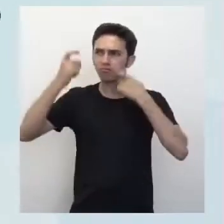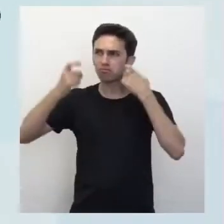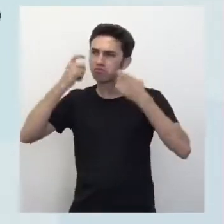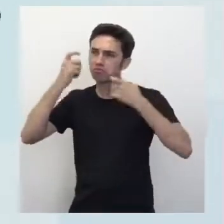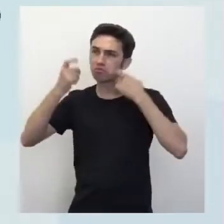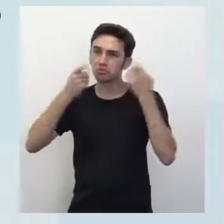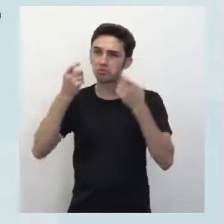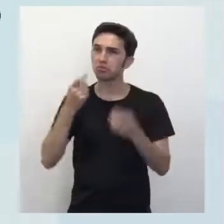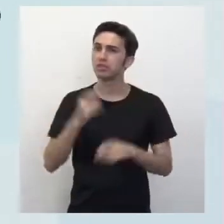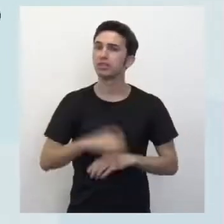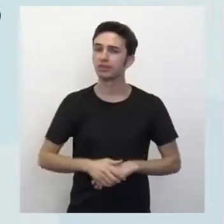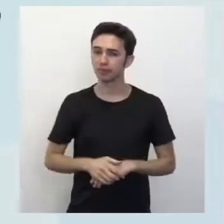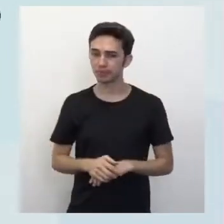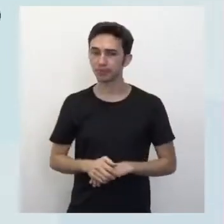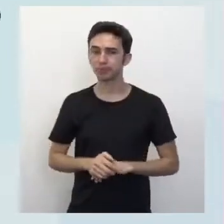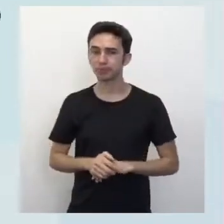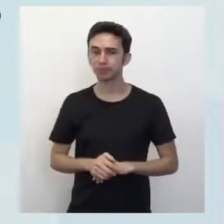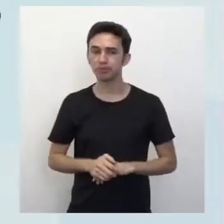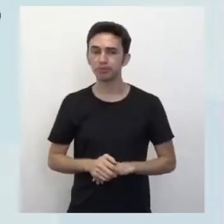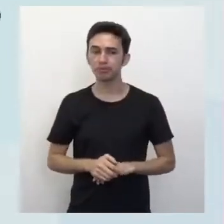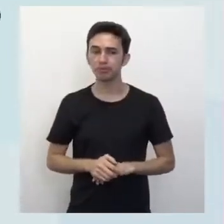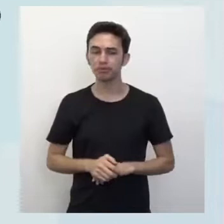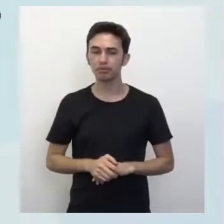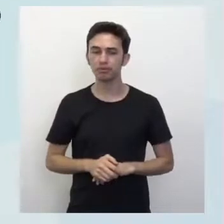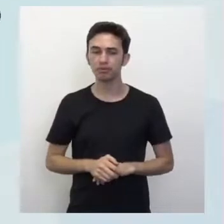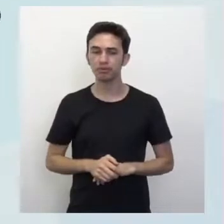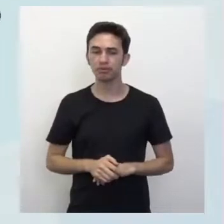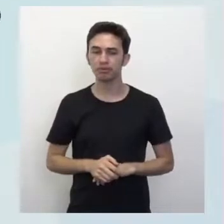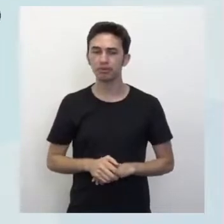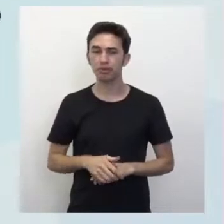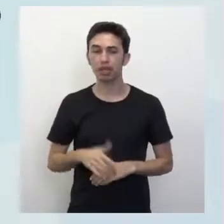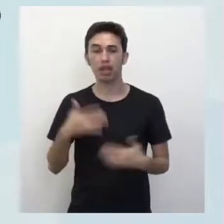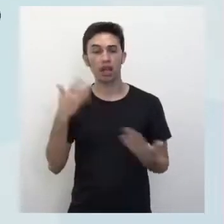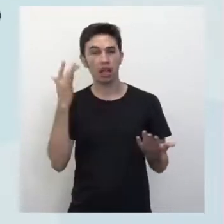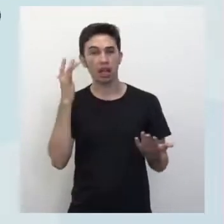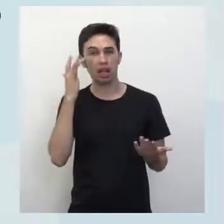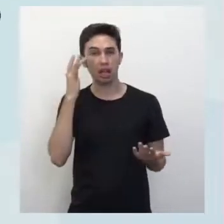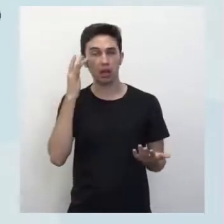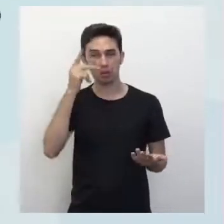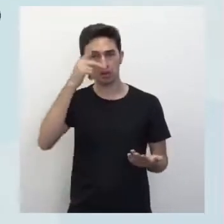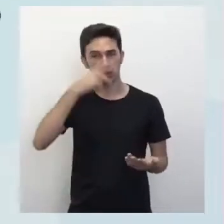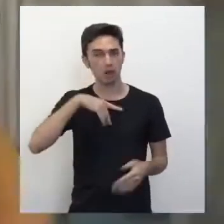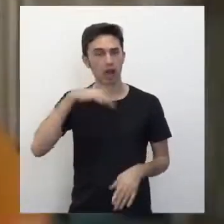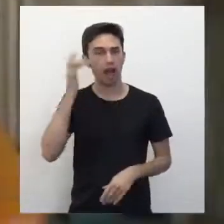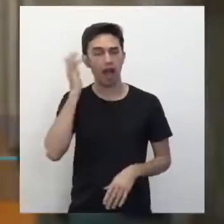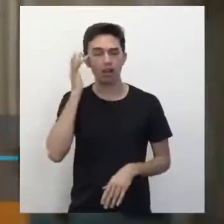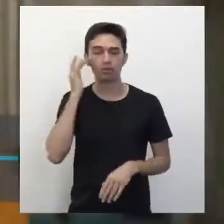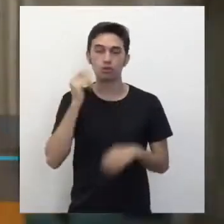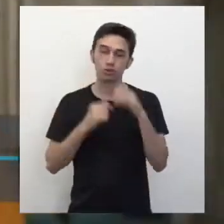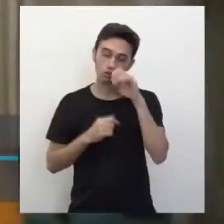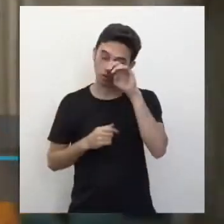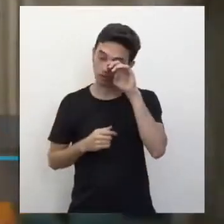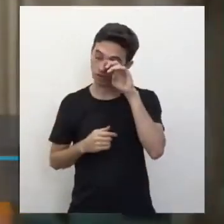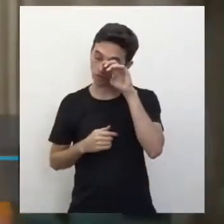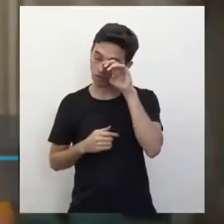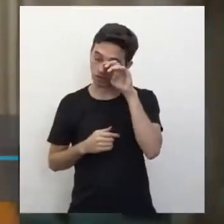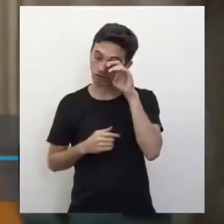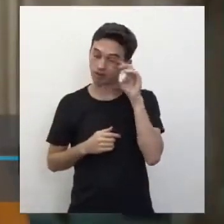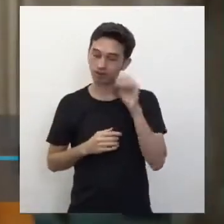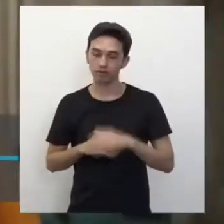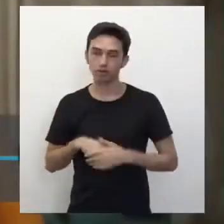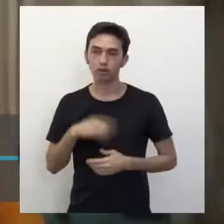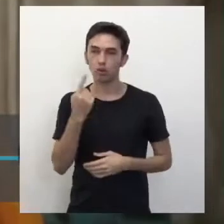muito. E eu acho que uma das questões sobre as